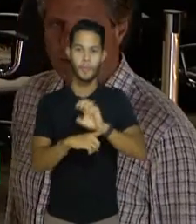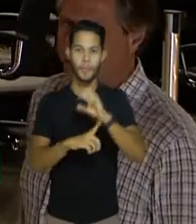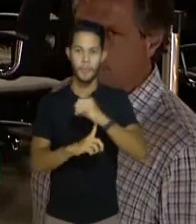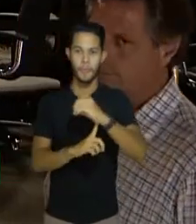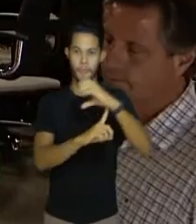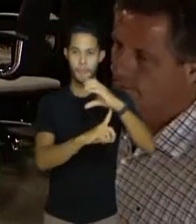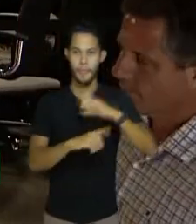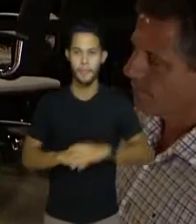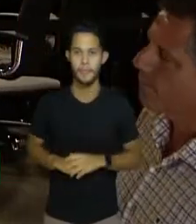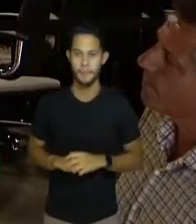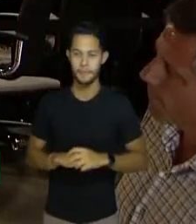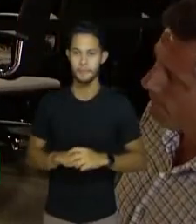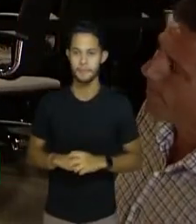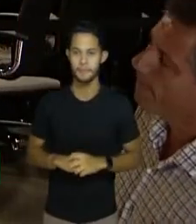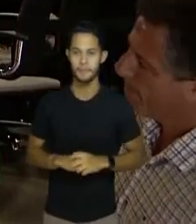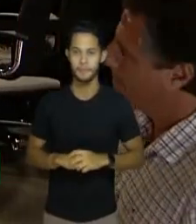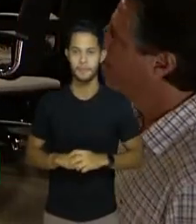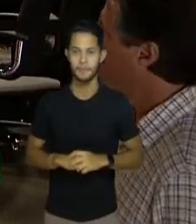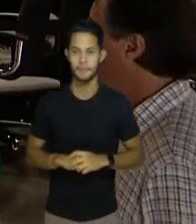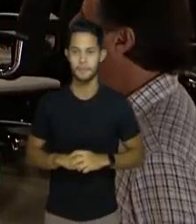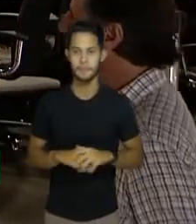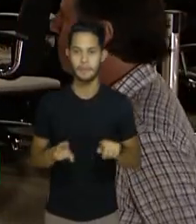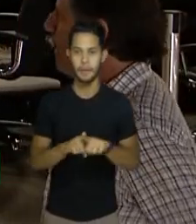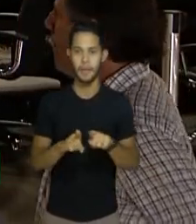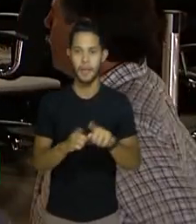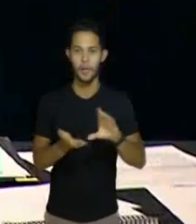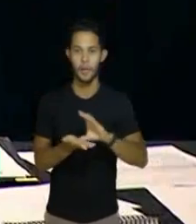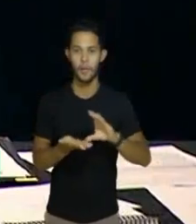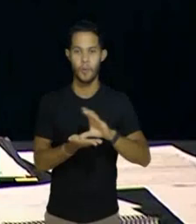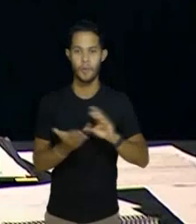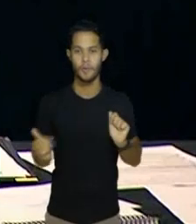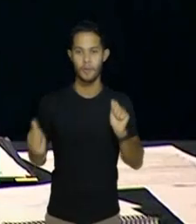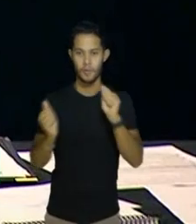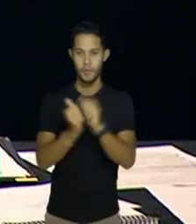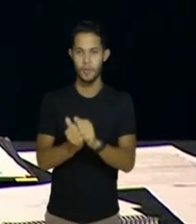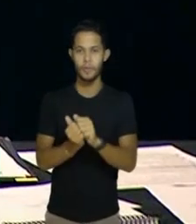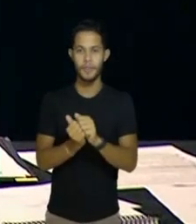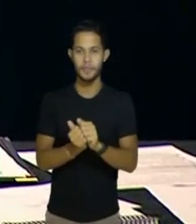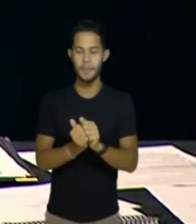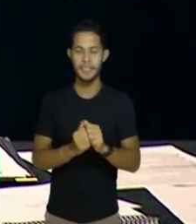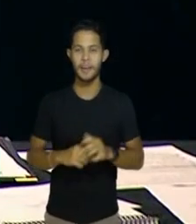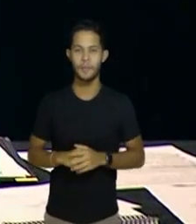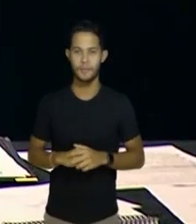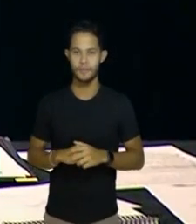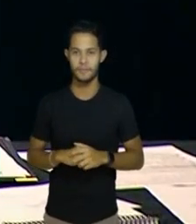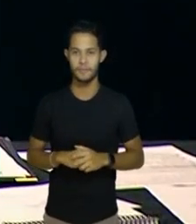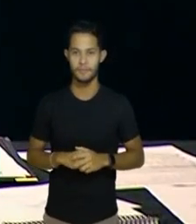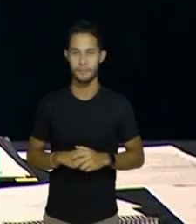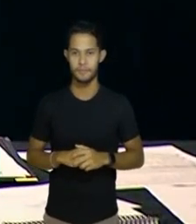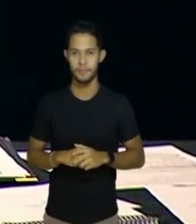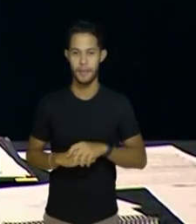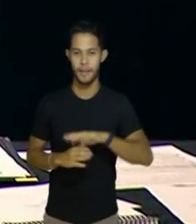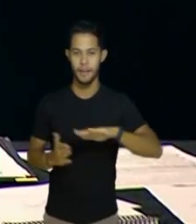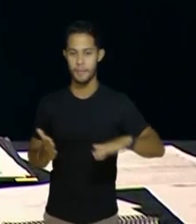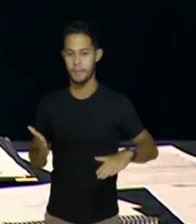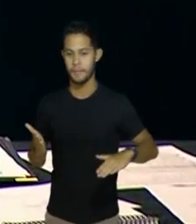Parecer das comissões conjuntas é pela